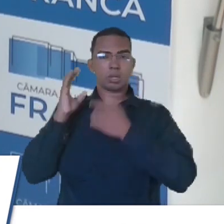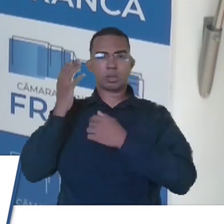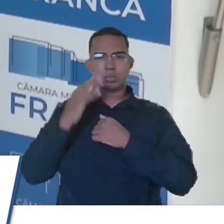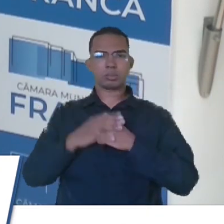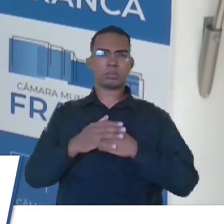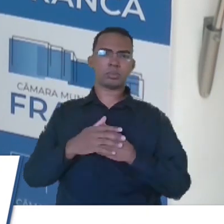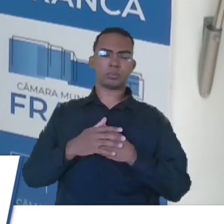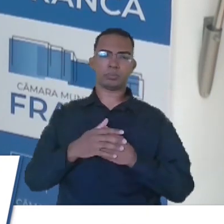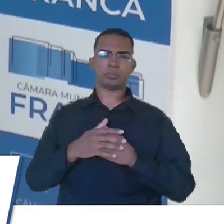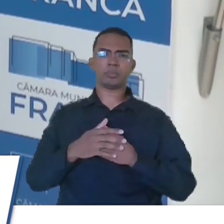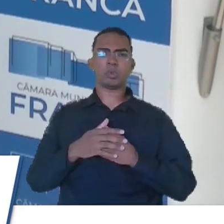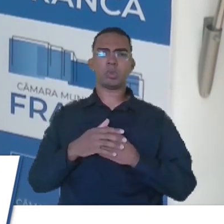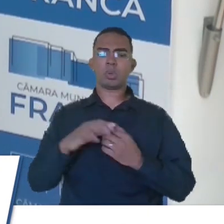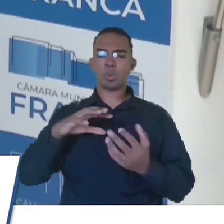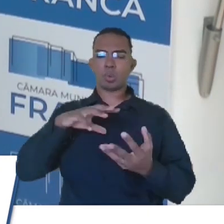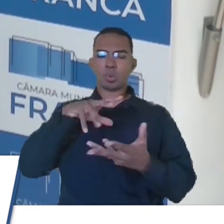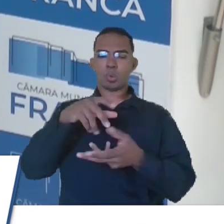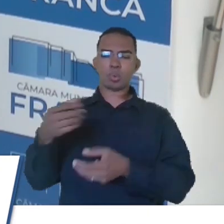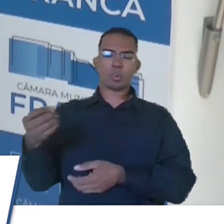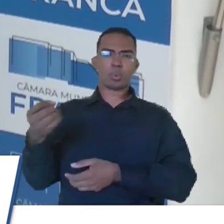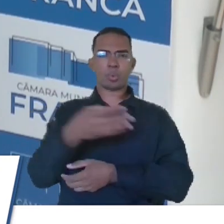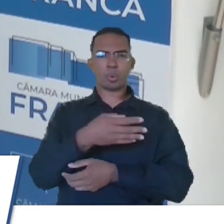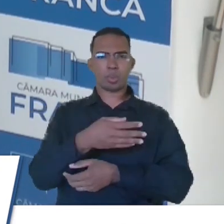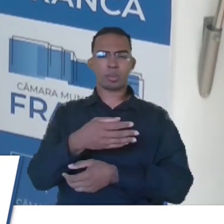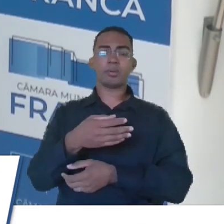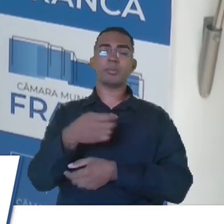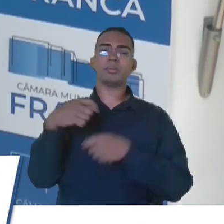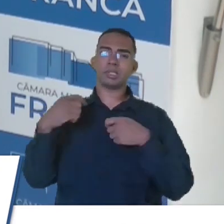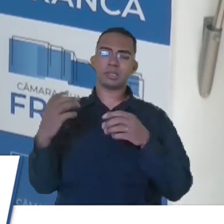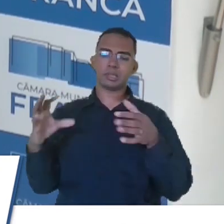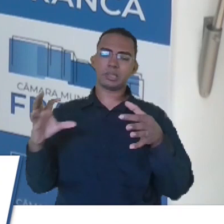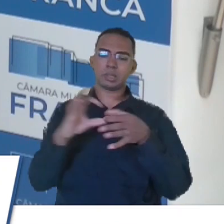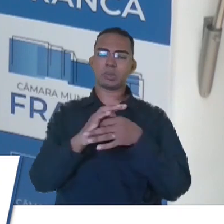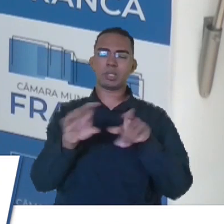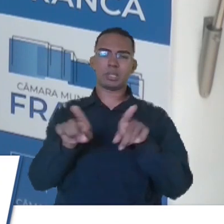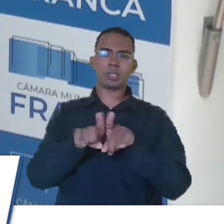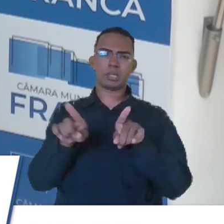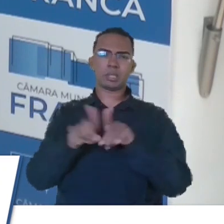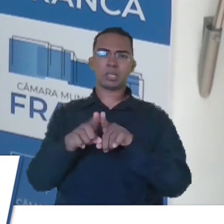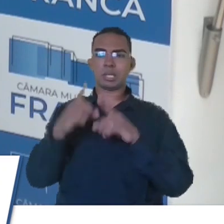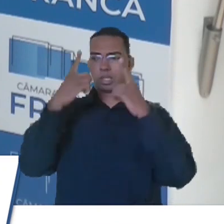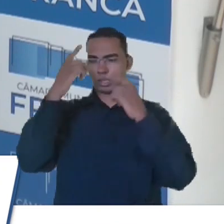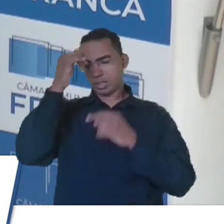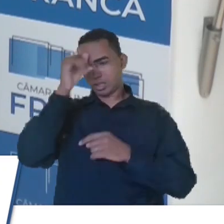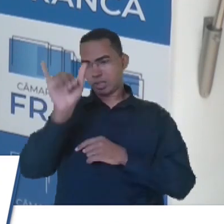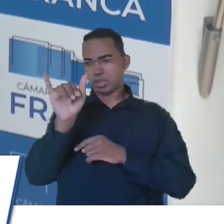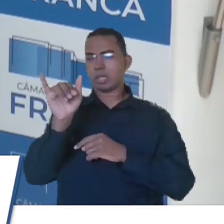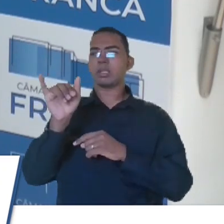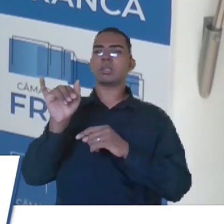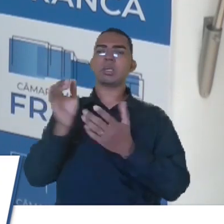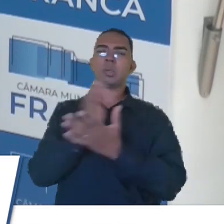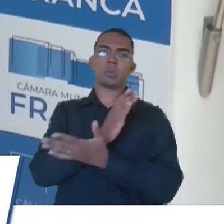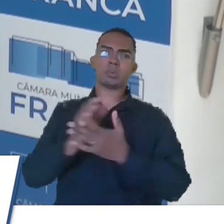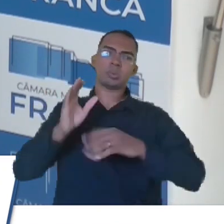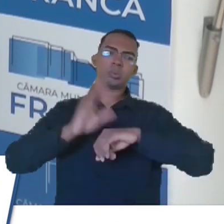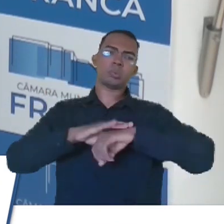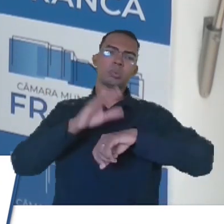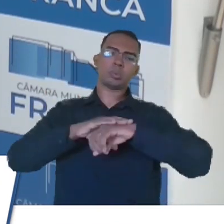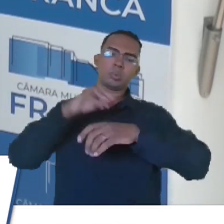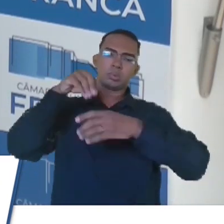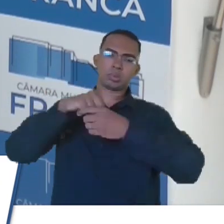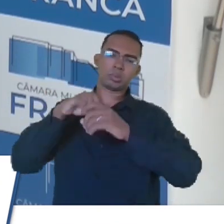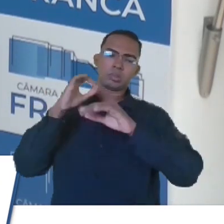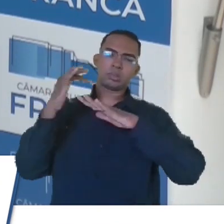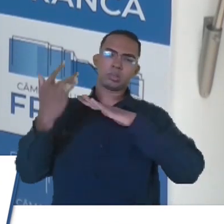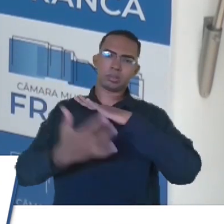o mundo moderno, ele precisa incluir também o combate a esse tipo de situação nas redes sociais.